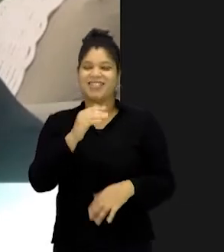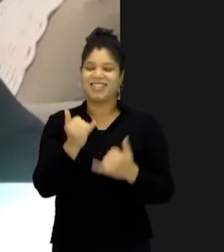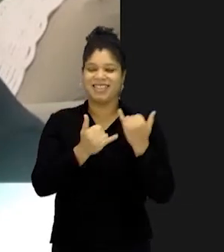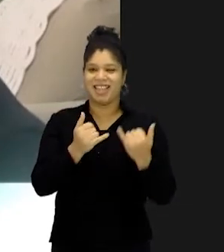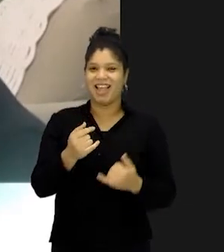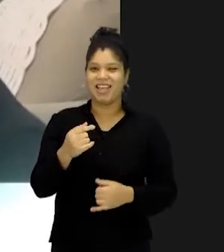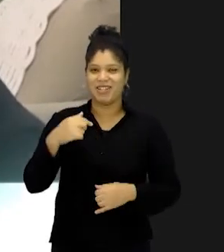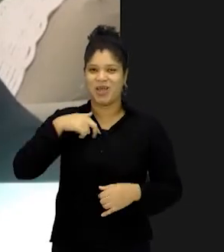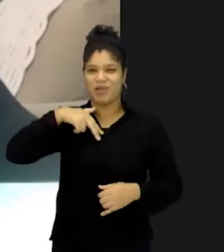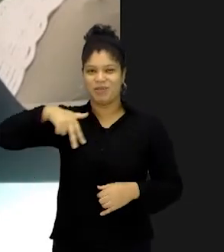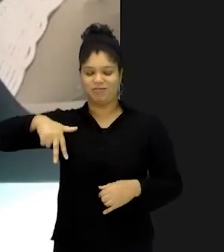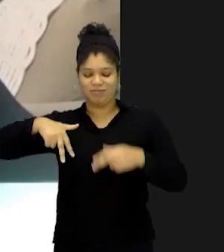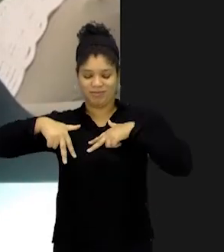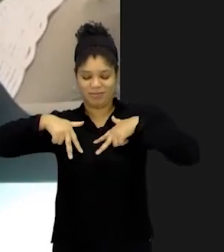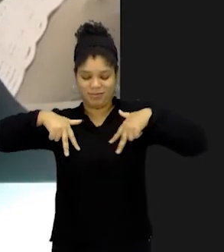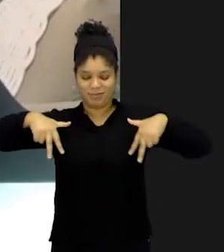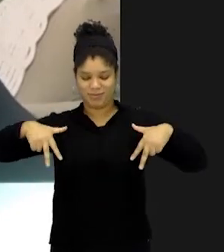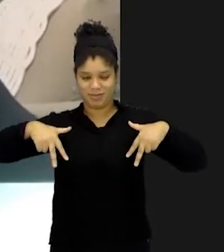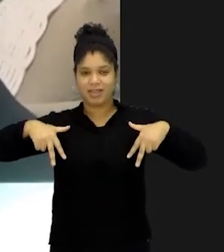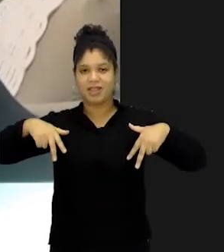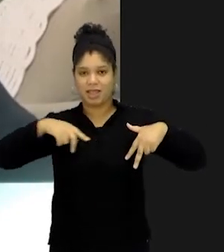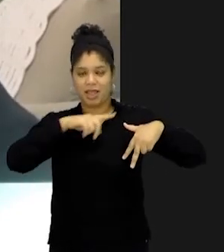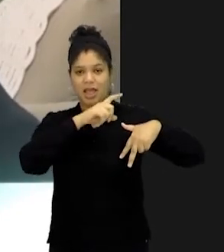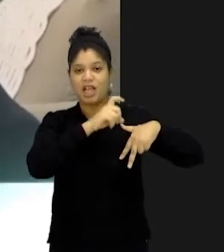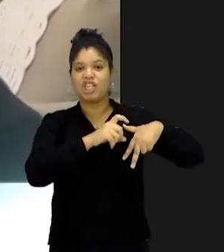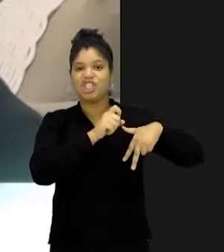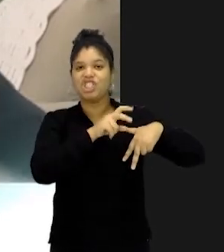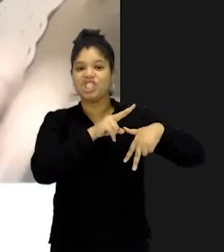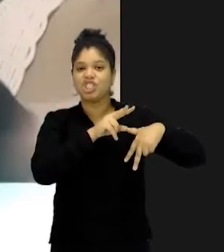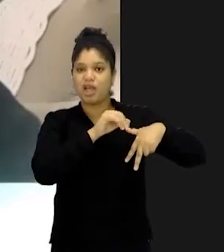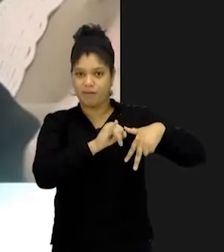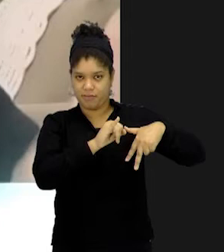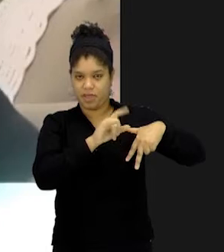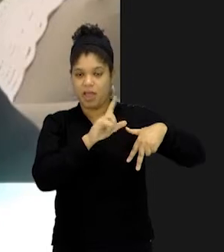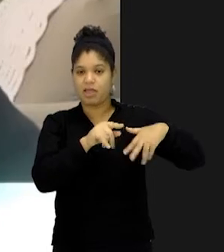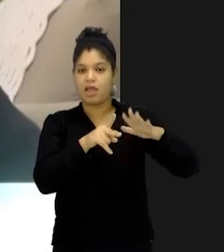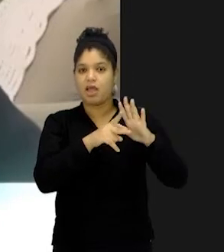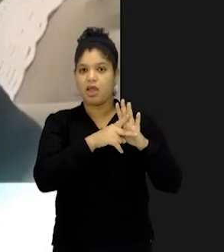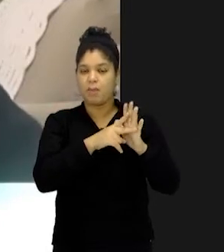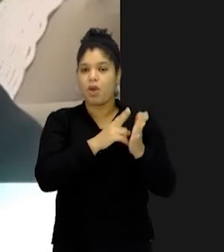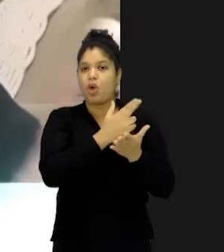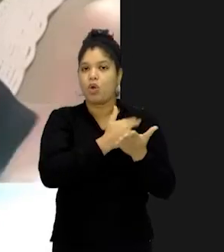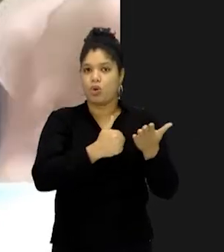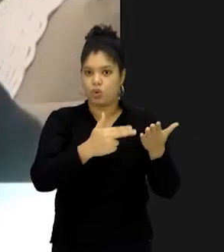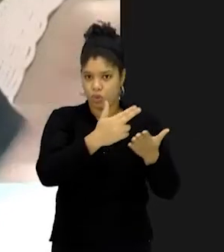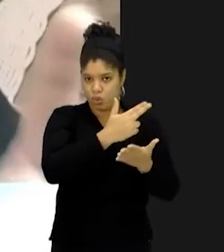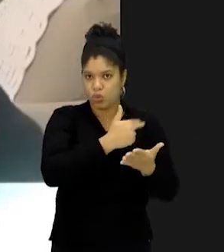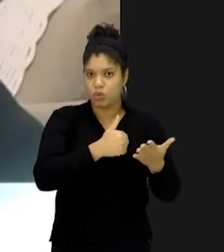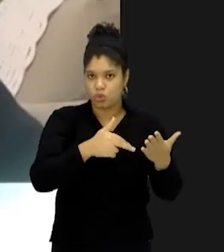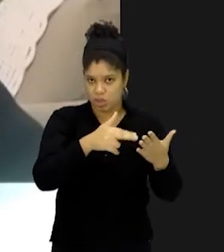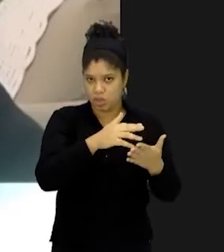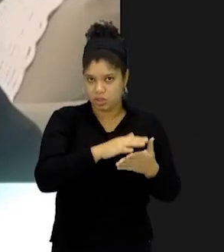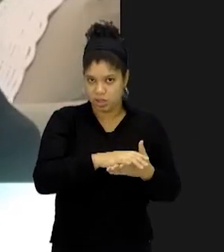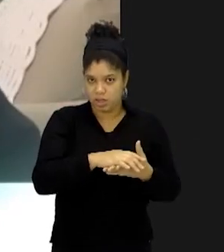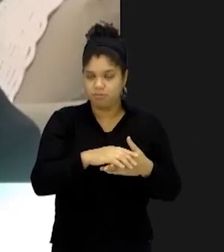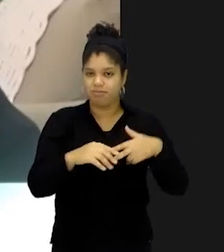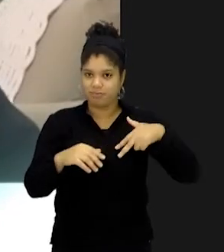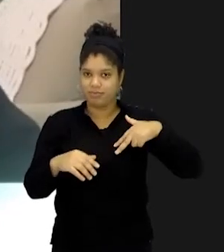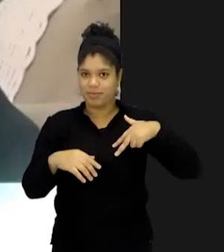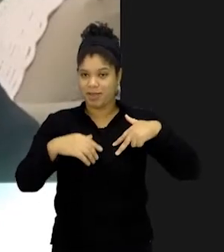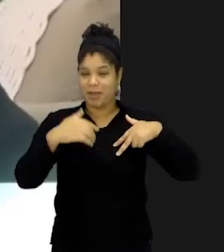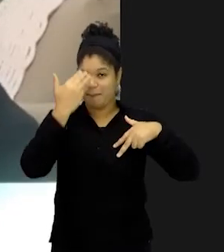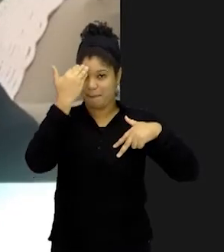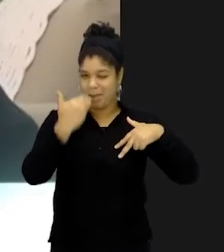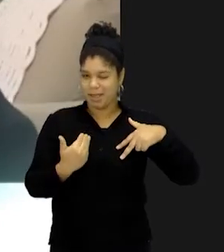Né? Aí o Xavi, né? Para ficar só assinar em desenhos, ilustrações e